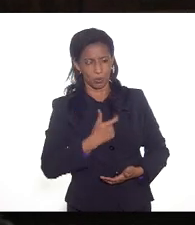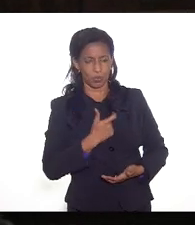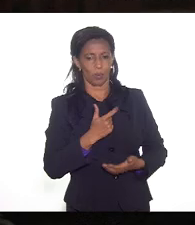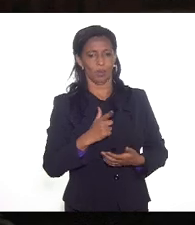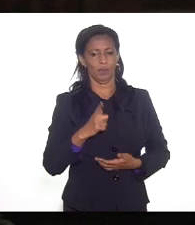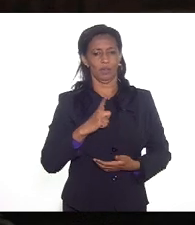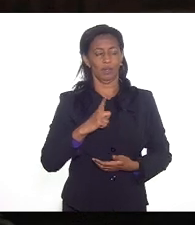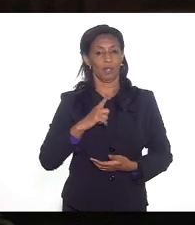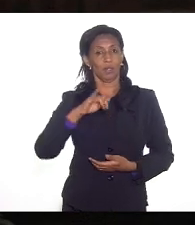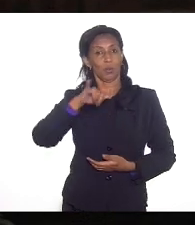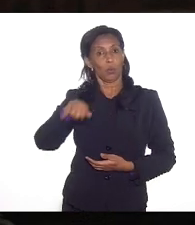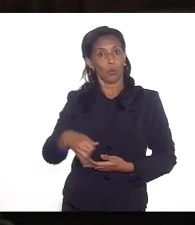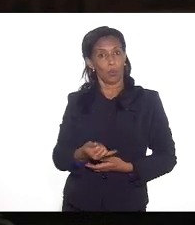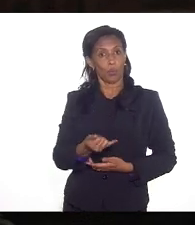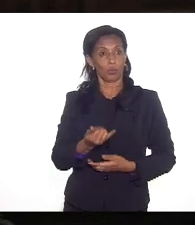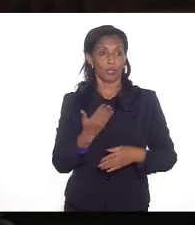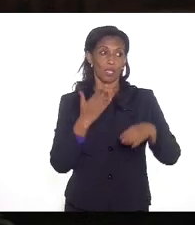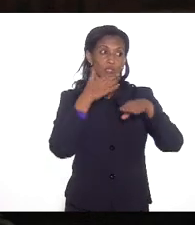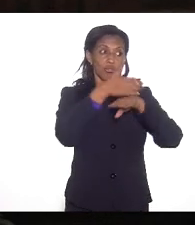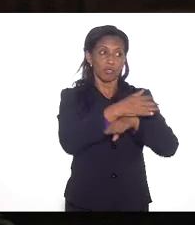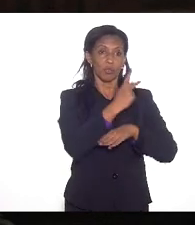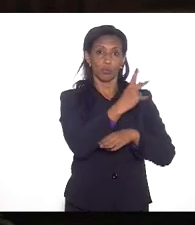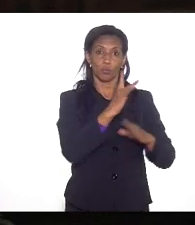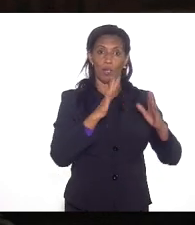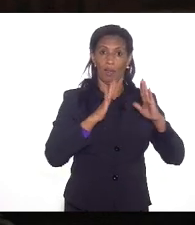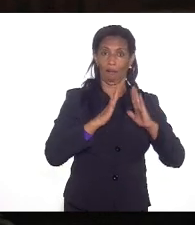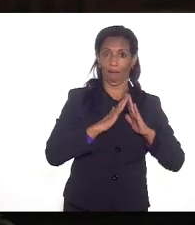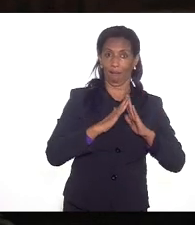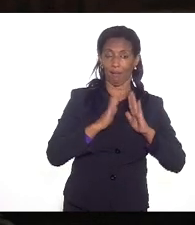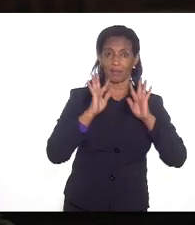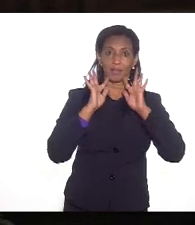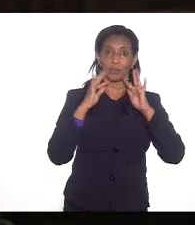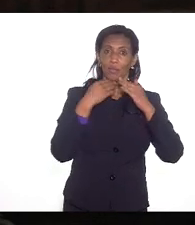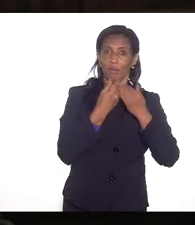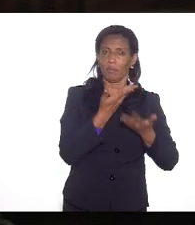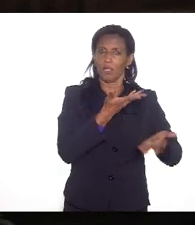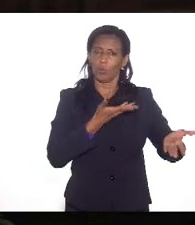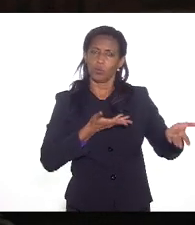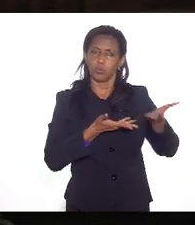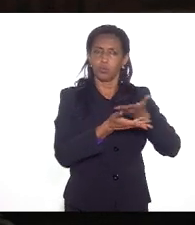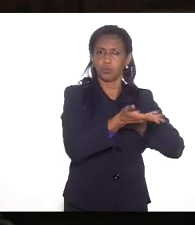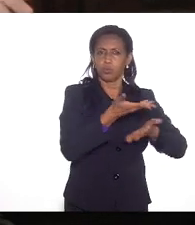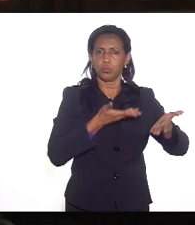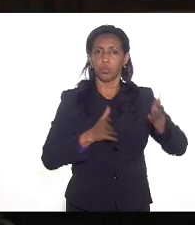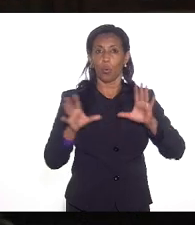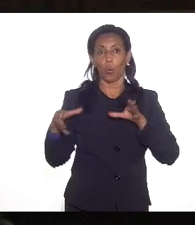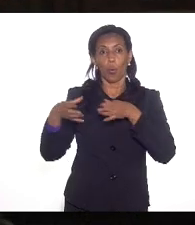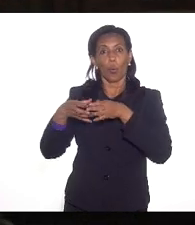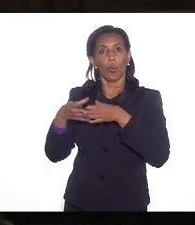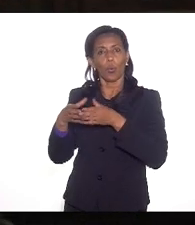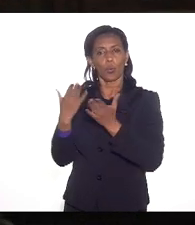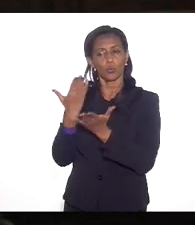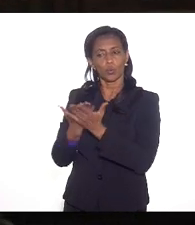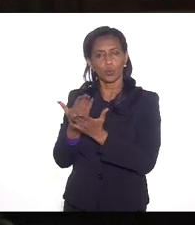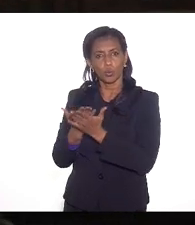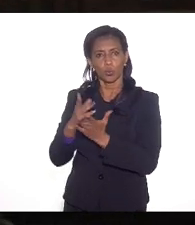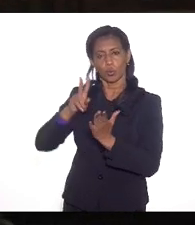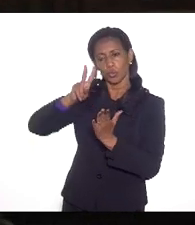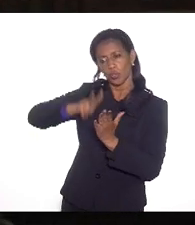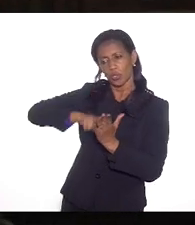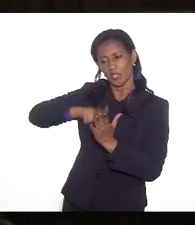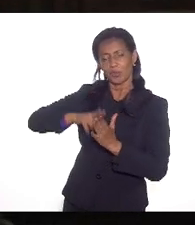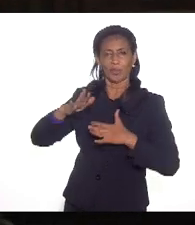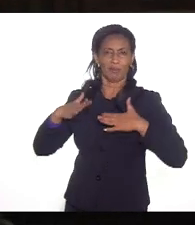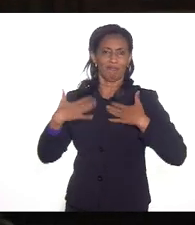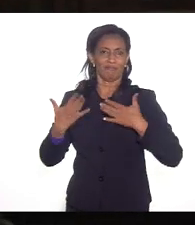passei a ter oportunidade de frequentar a sua casa privado para sua família participar de um grupo de estudo de leitura